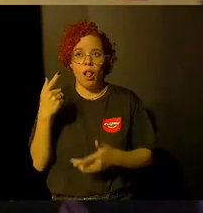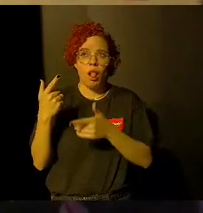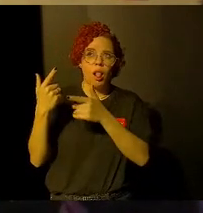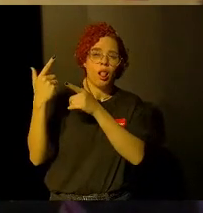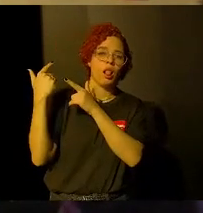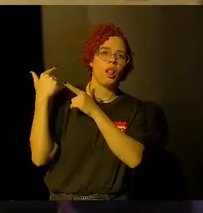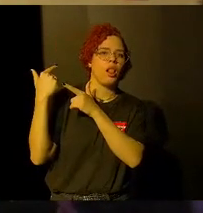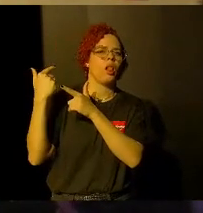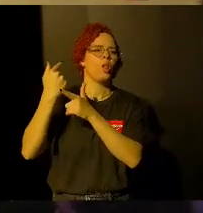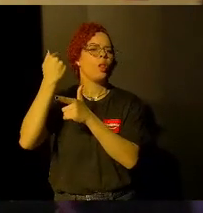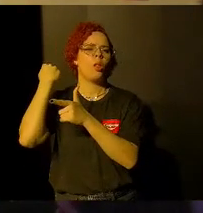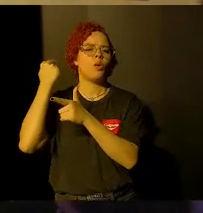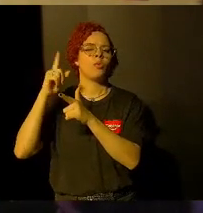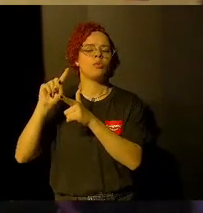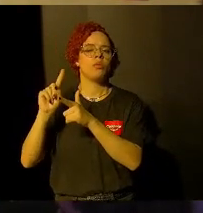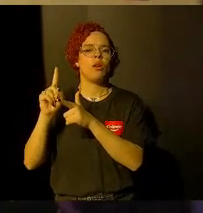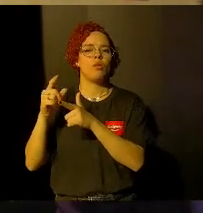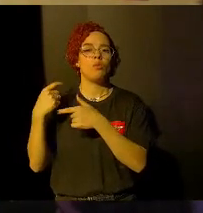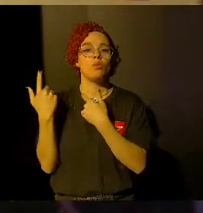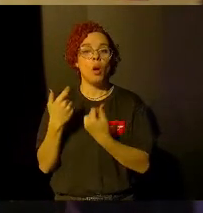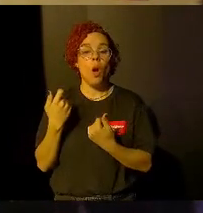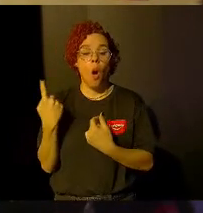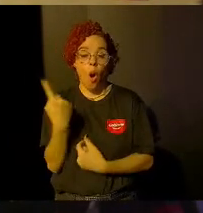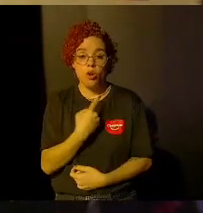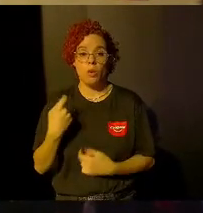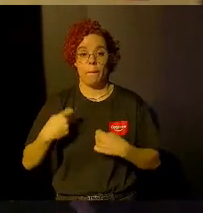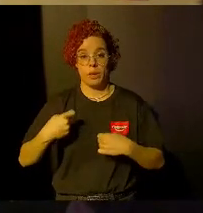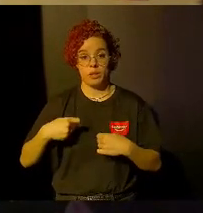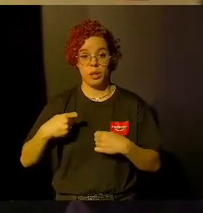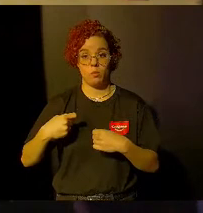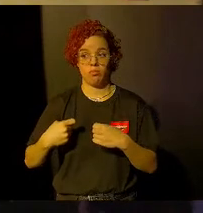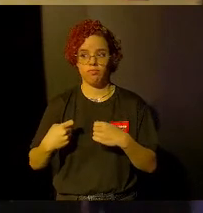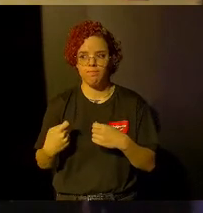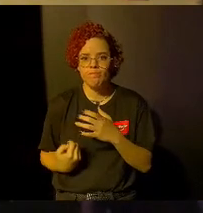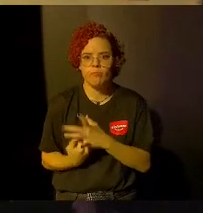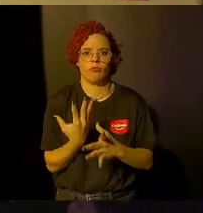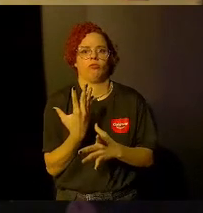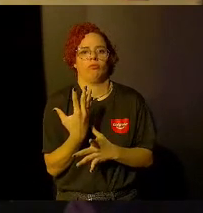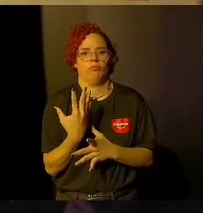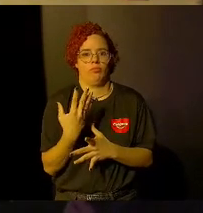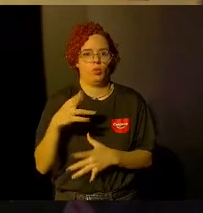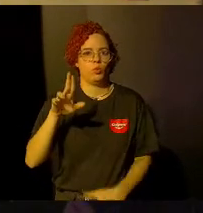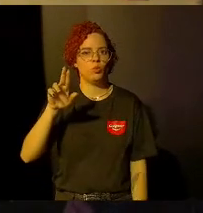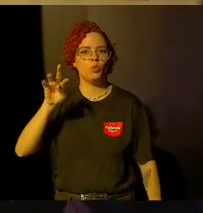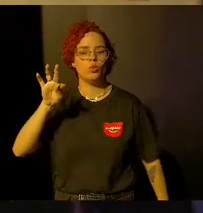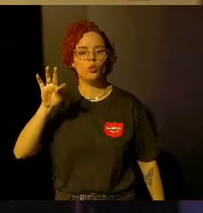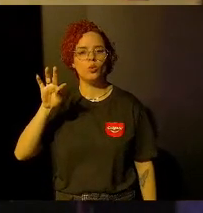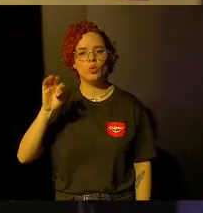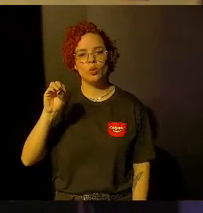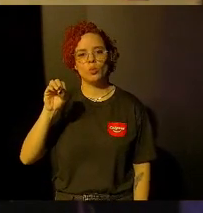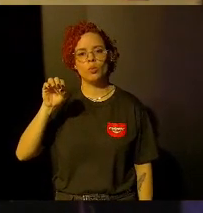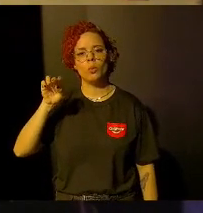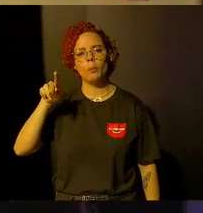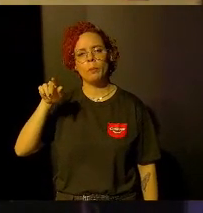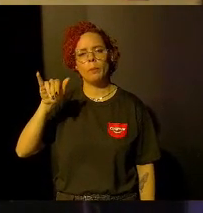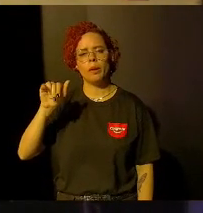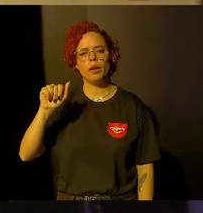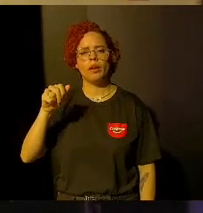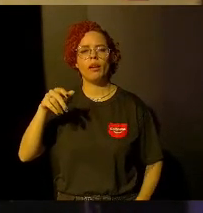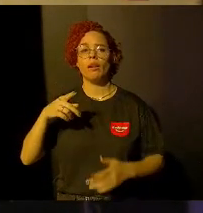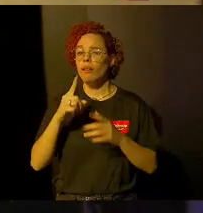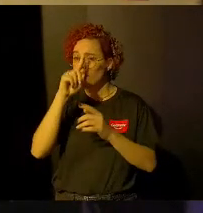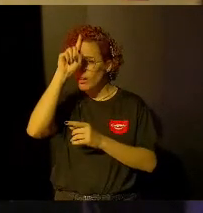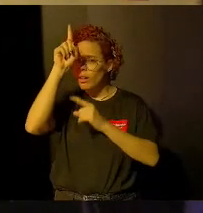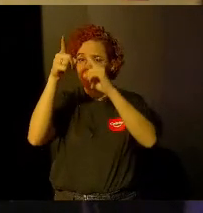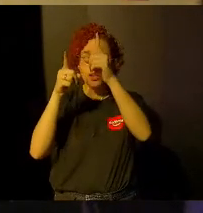a gente tem que construir a Utopia aqui com o que está disponível e ela tá sempre sendo reinventada e eu fico pensando